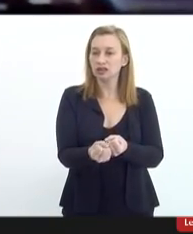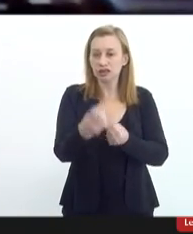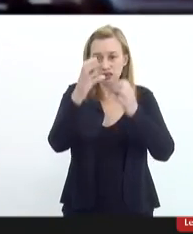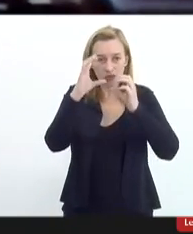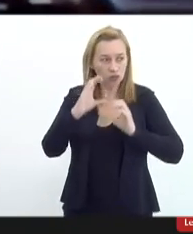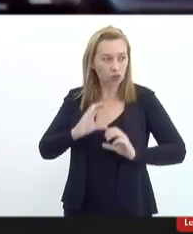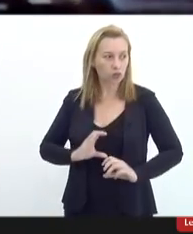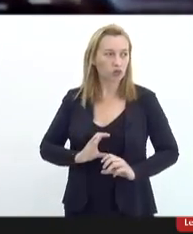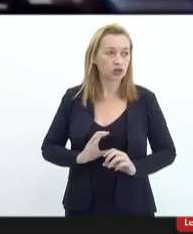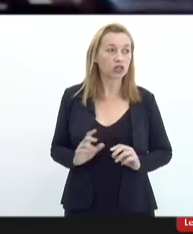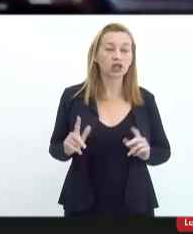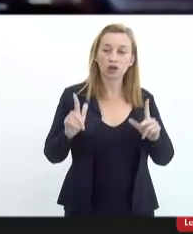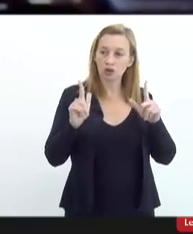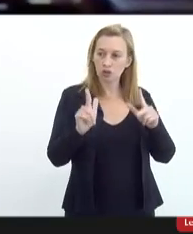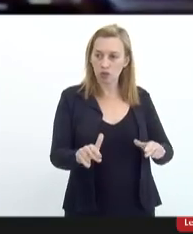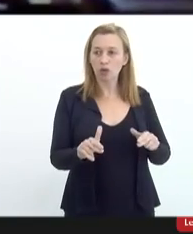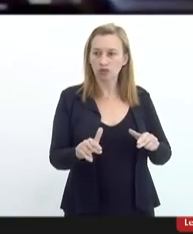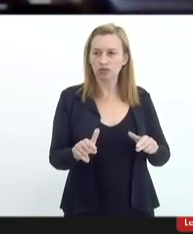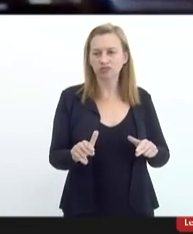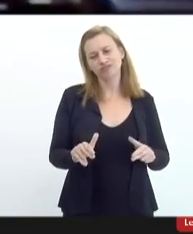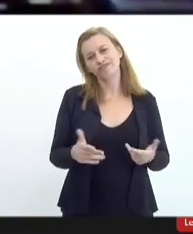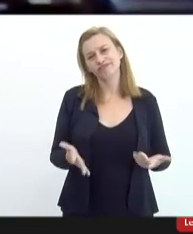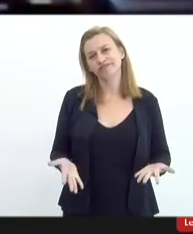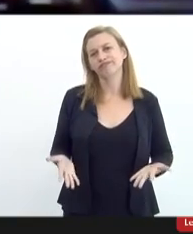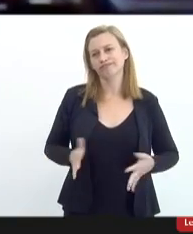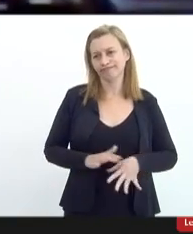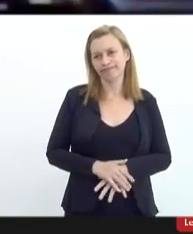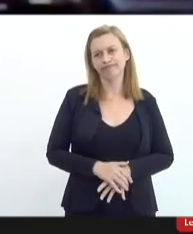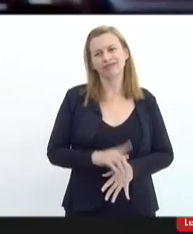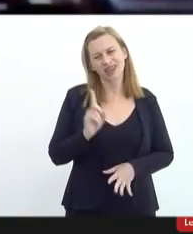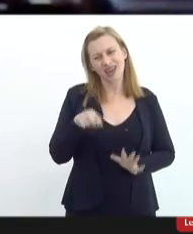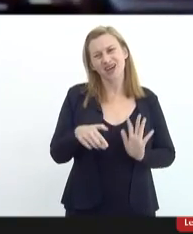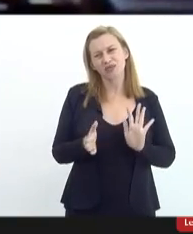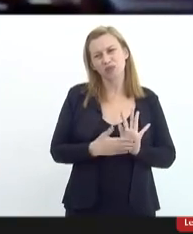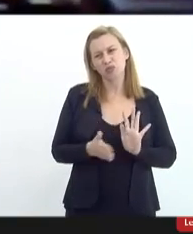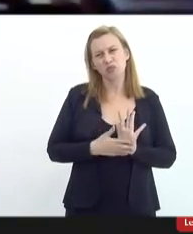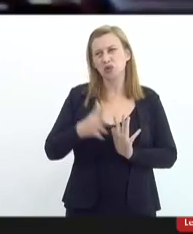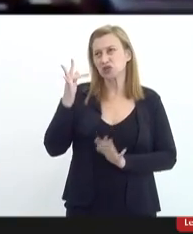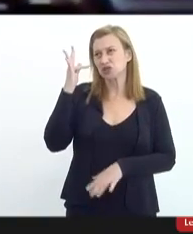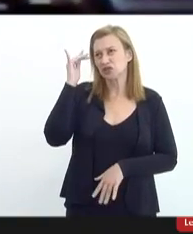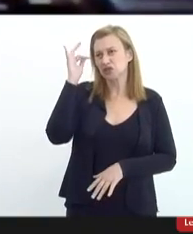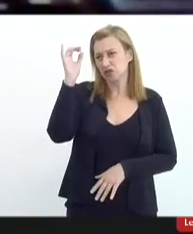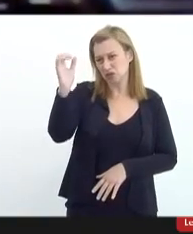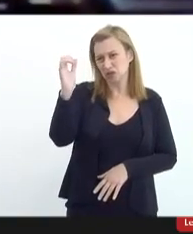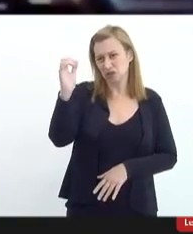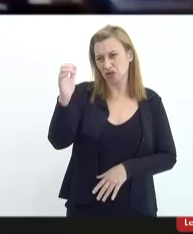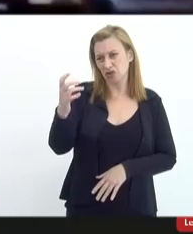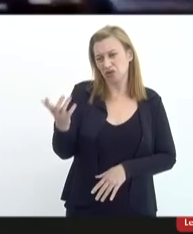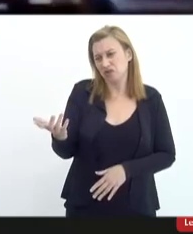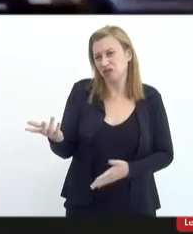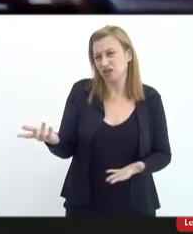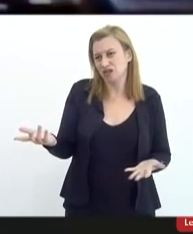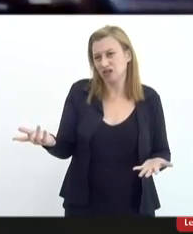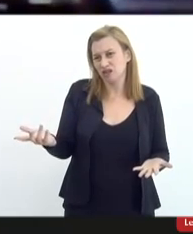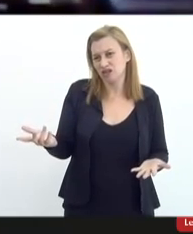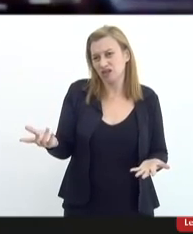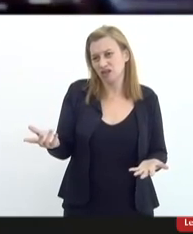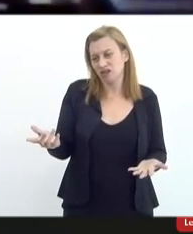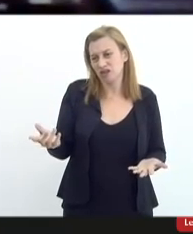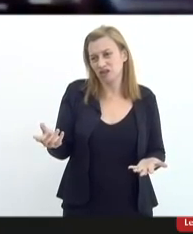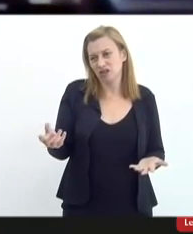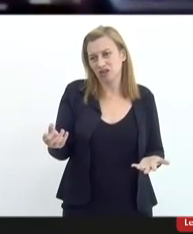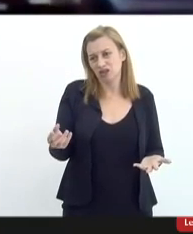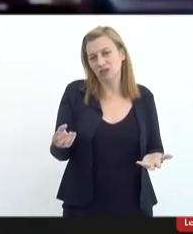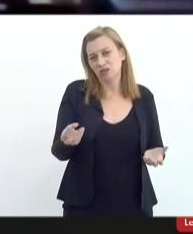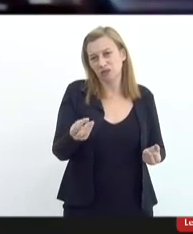de uma mesma maneira. Isso é uma proposta filosófica absolutamente